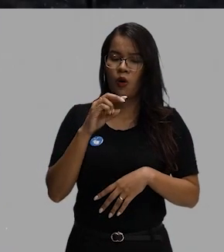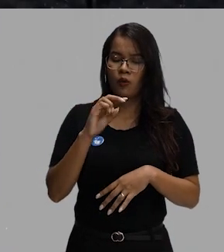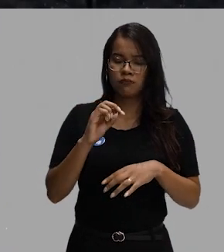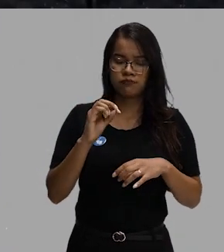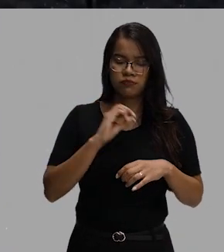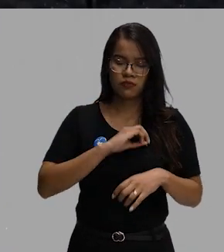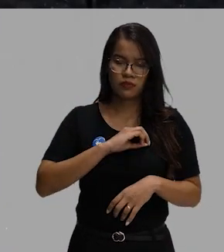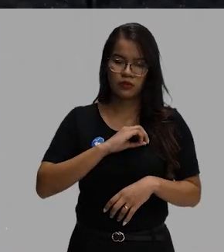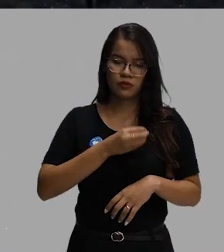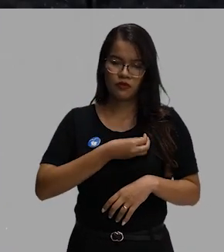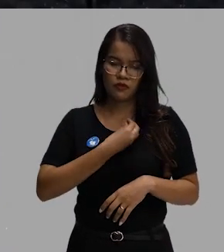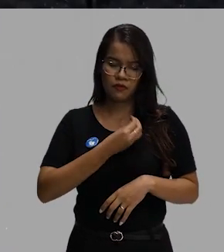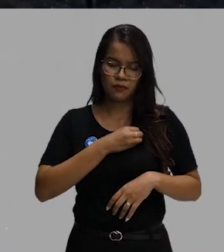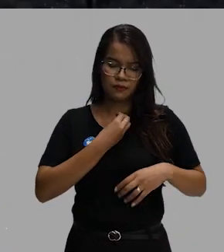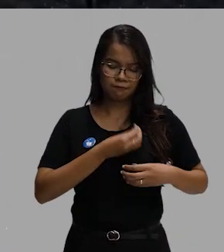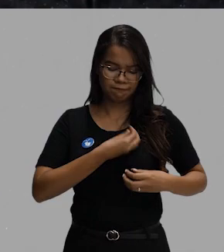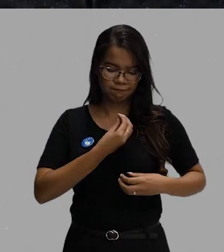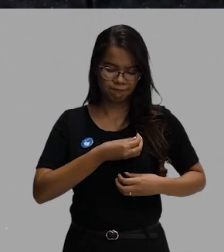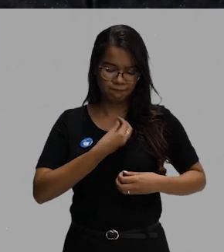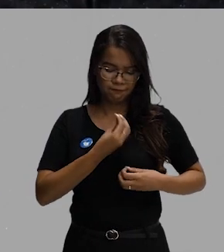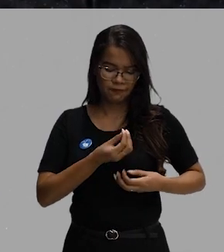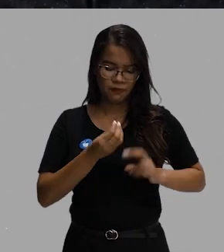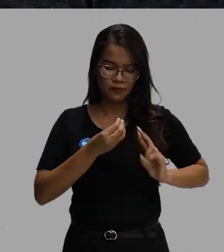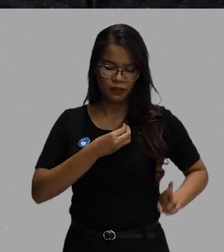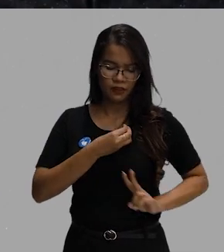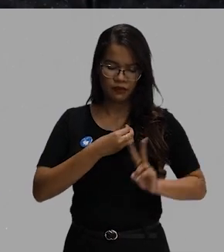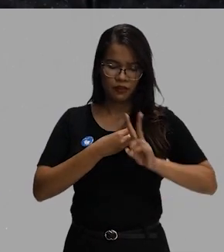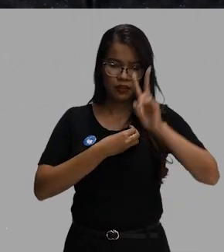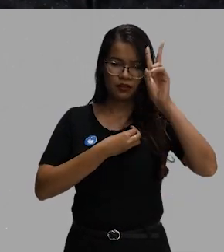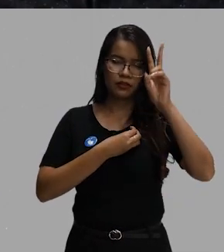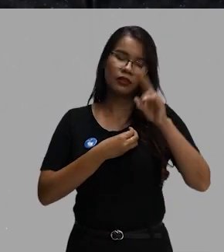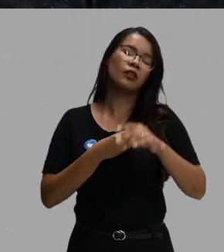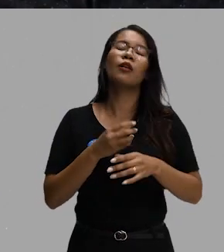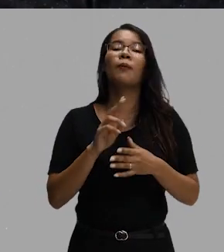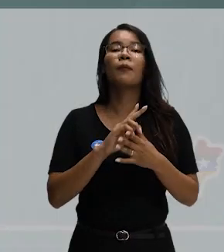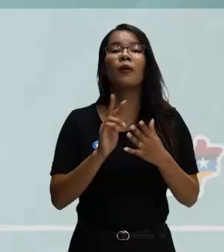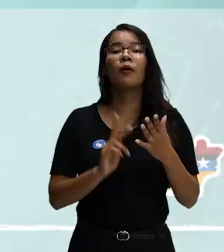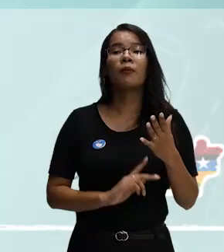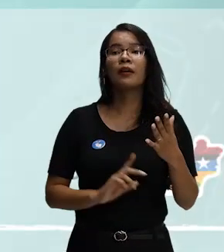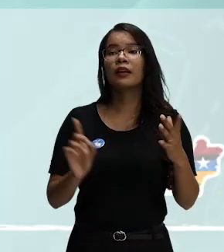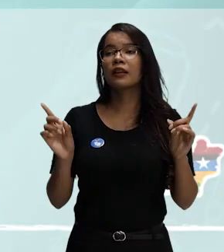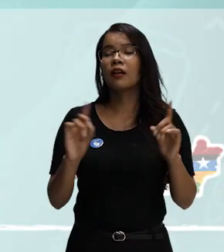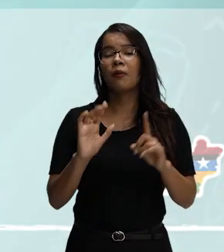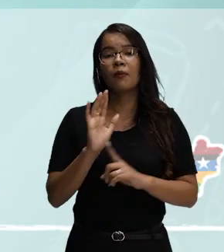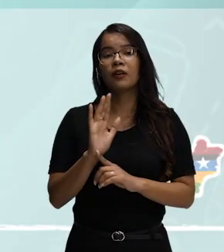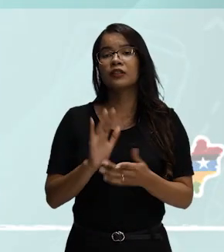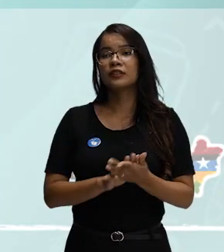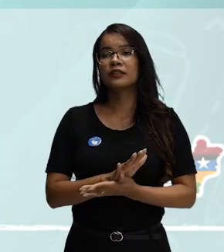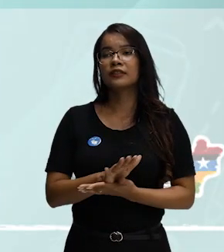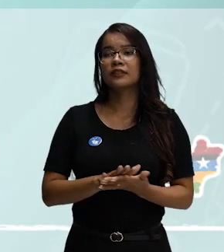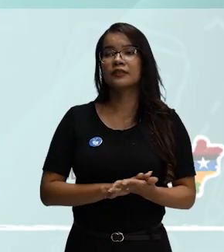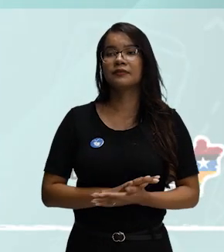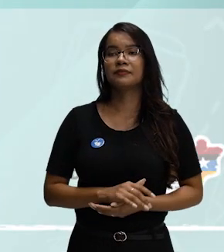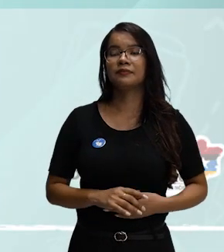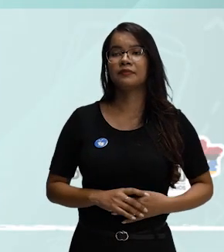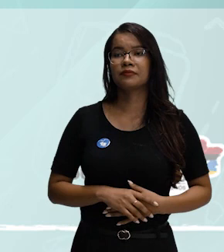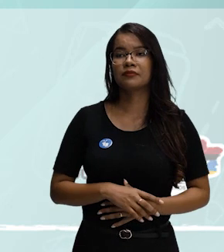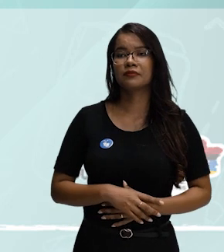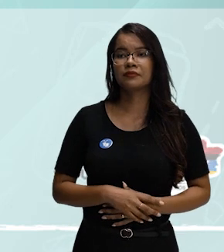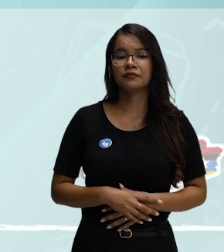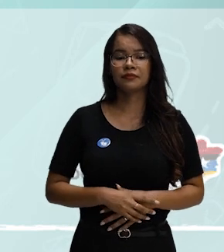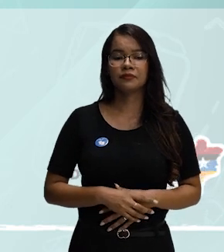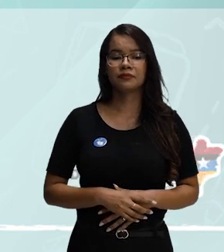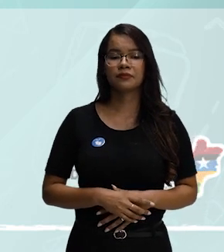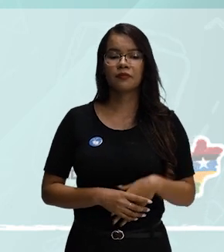aí de satanismo também na segunda geração, nós já falamos disso, o poema não está mostrando nada disso aí, tá? Olha bem